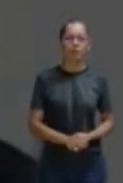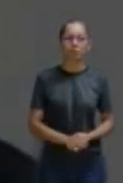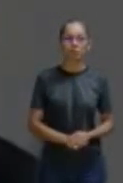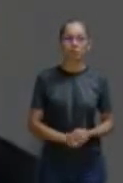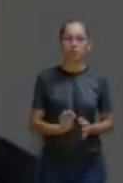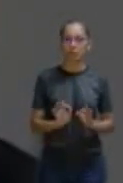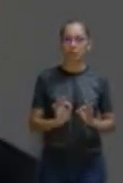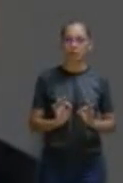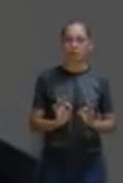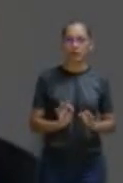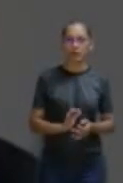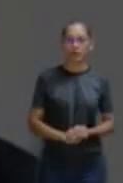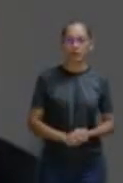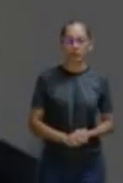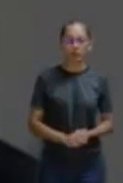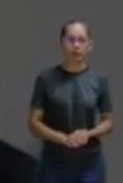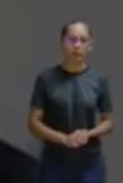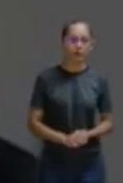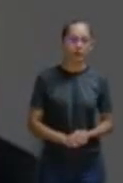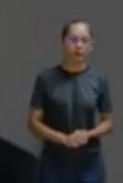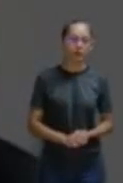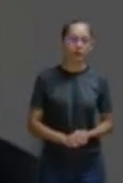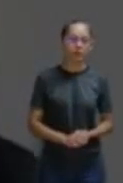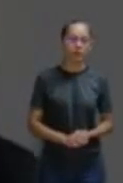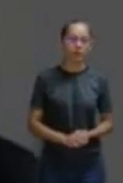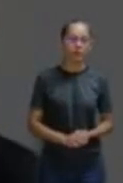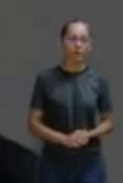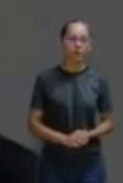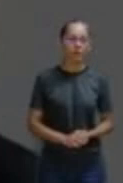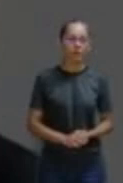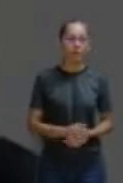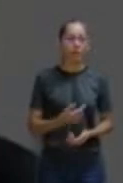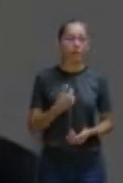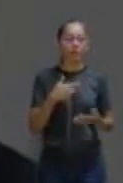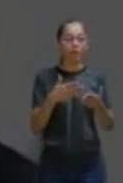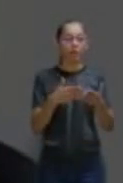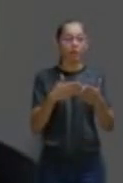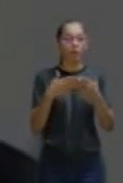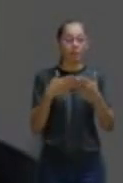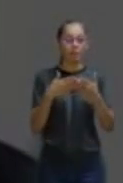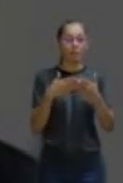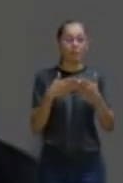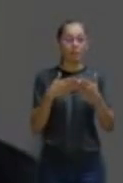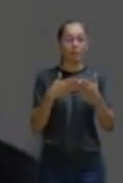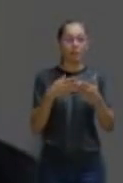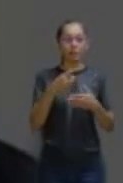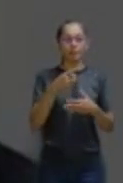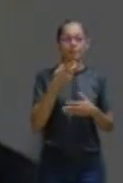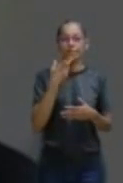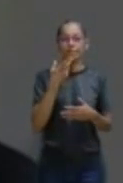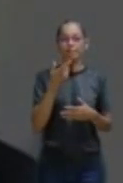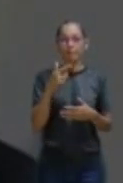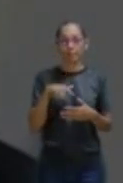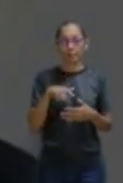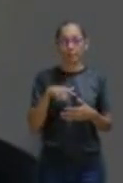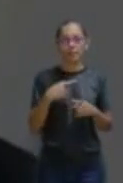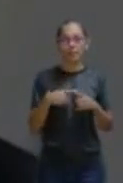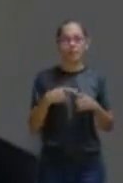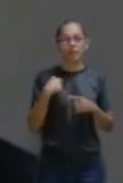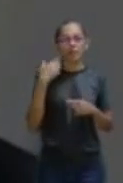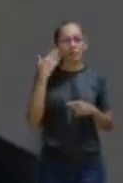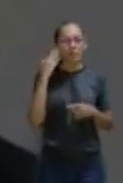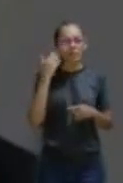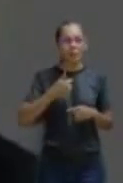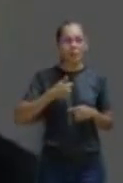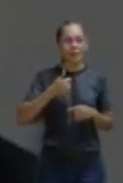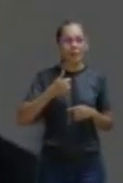Não? Eu pedi Vossa Excelência para repetir, eu não compreendi da segunda, porque falhou... Permanece o foco no desembargador